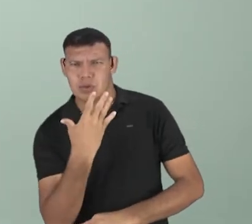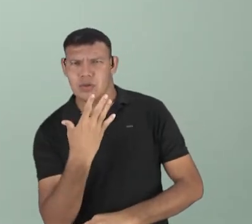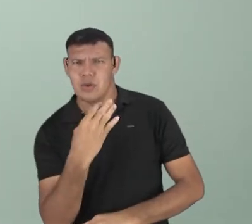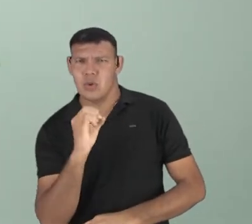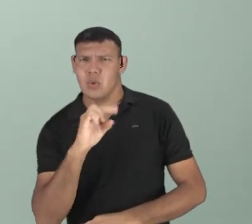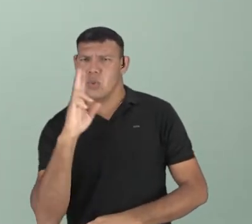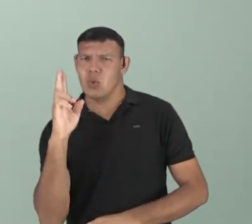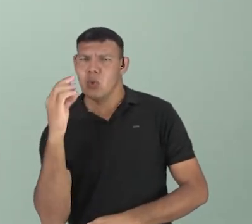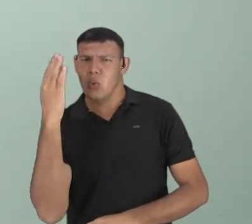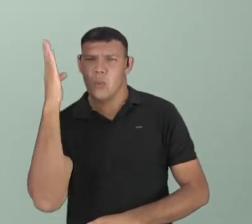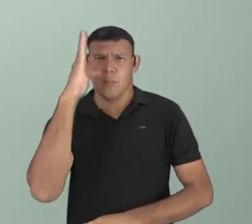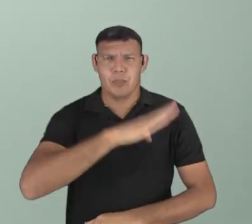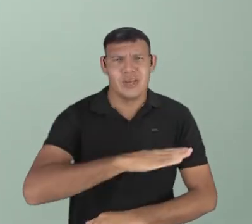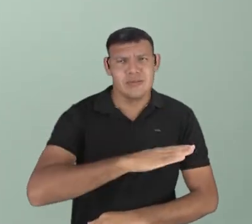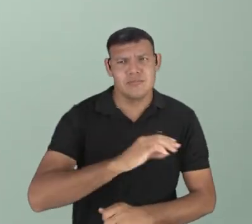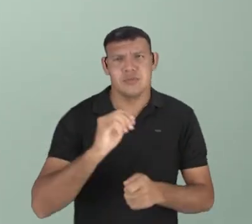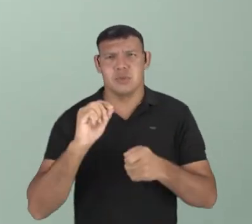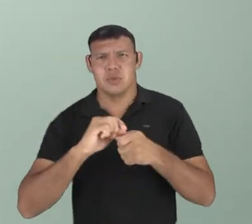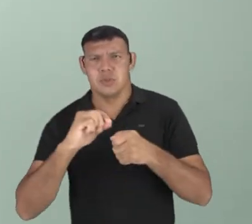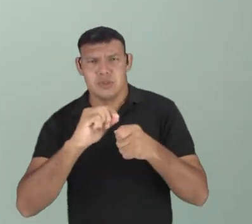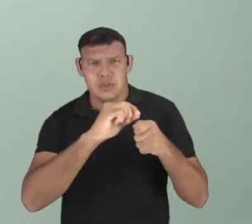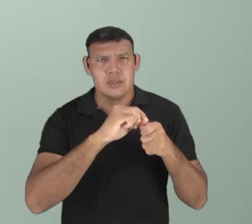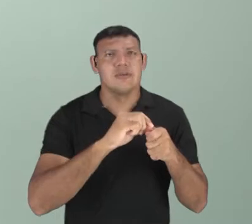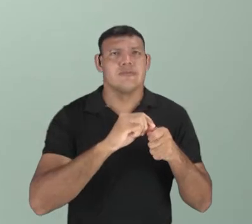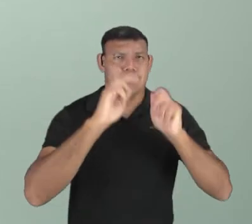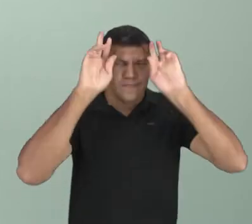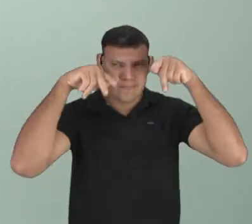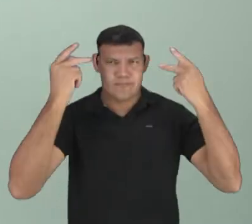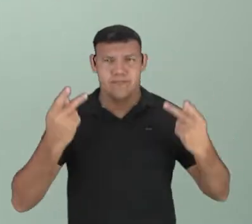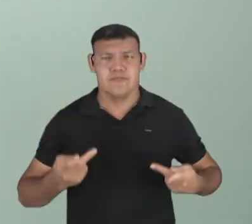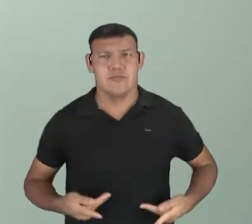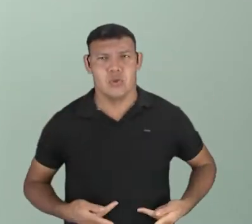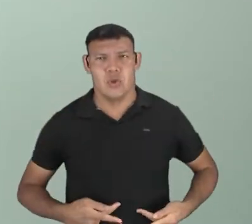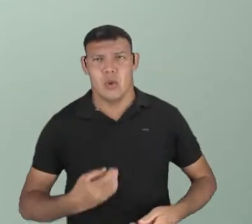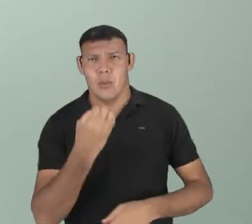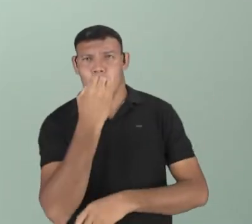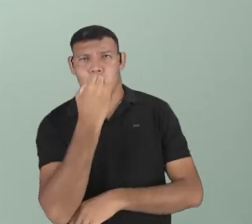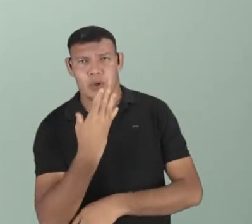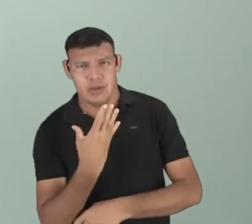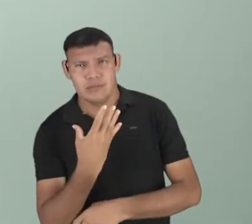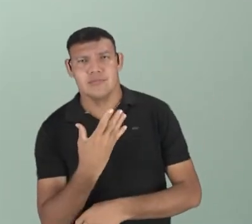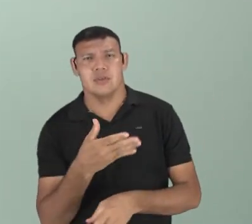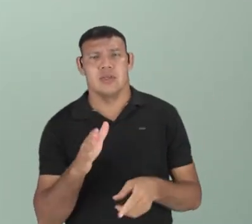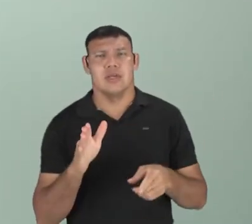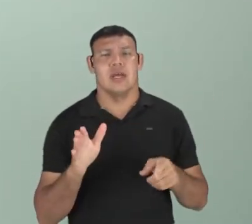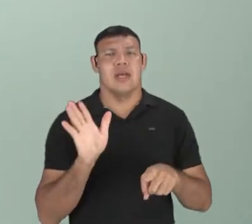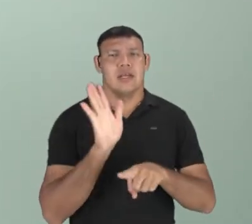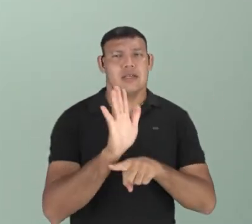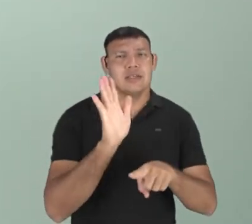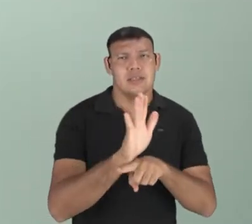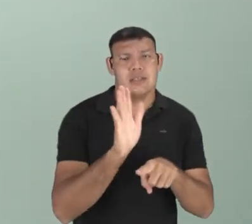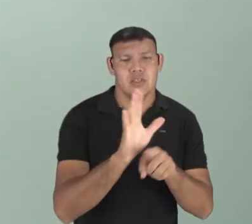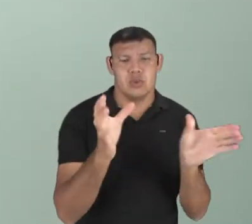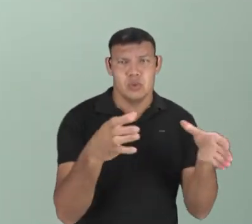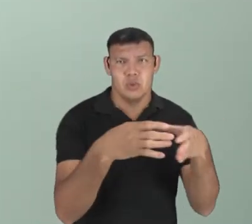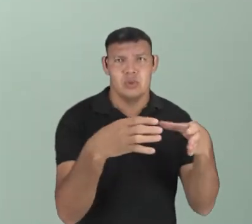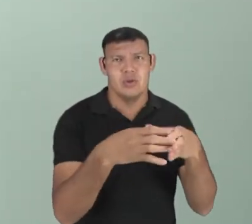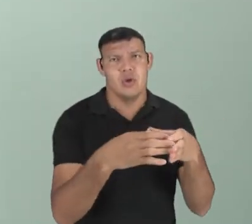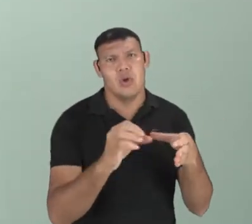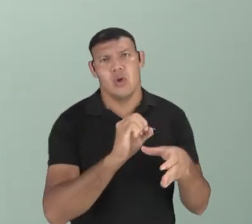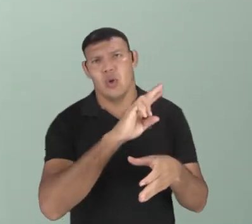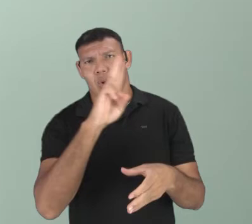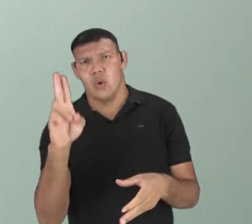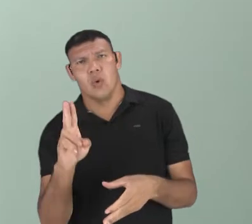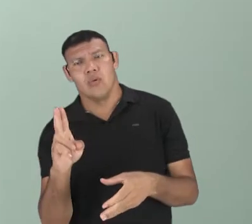como construção para a humanidade, algo bom que veio trazer bem-estar e benefício coletivo, ou a ciência para a